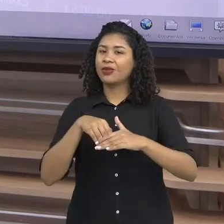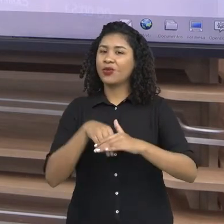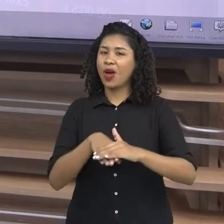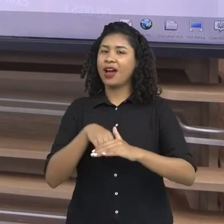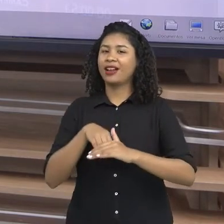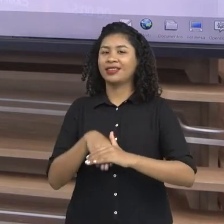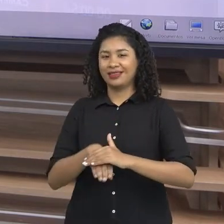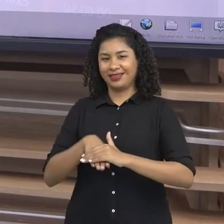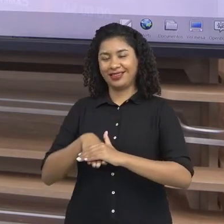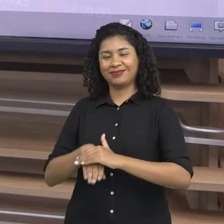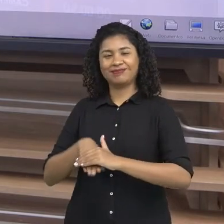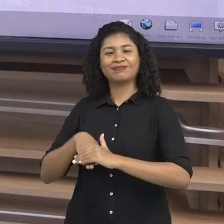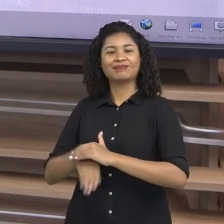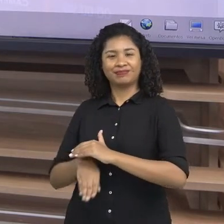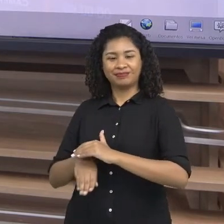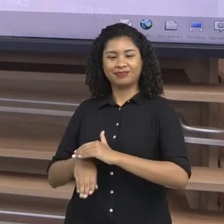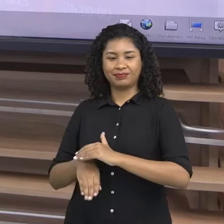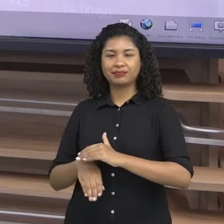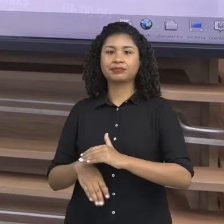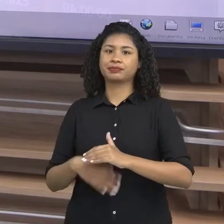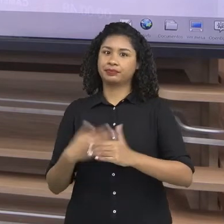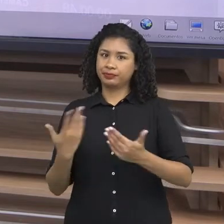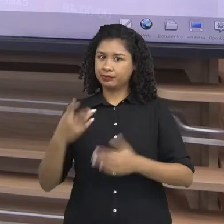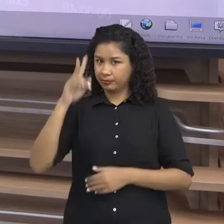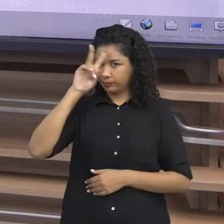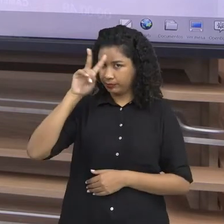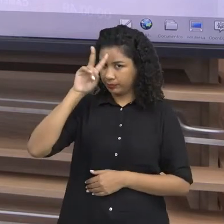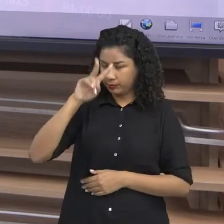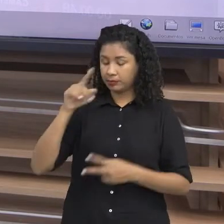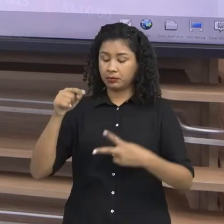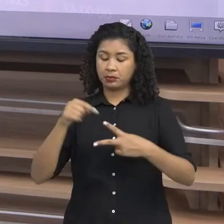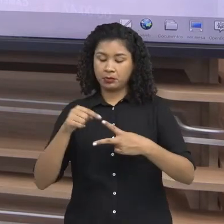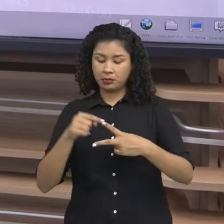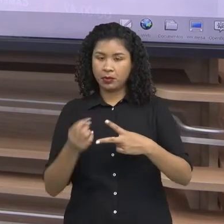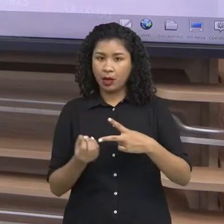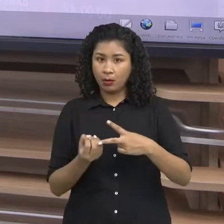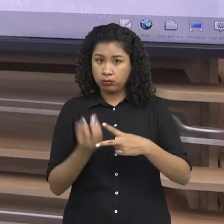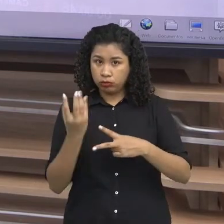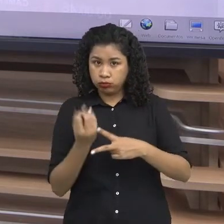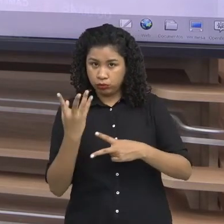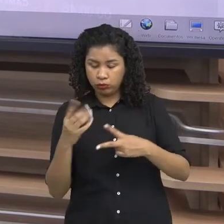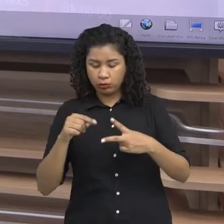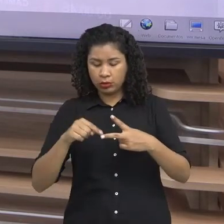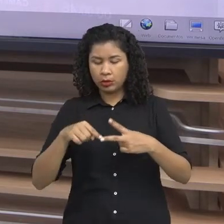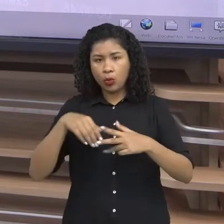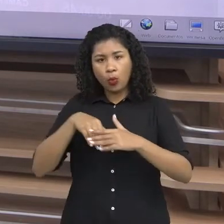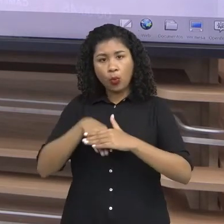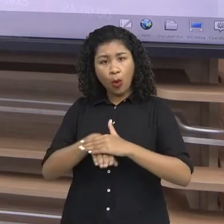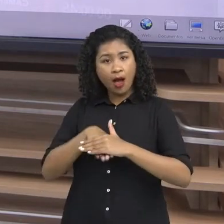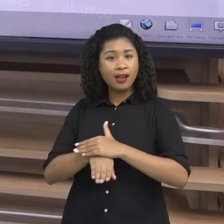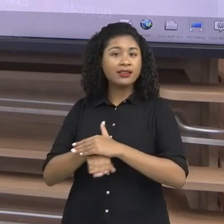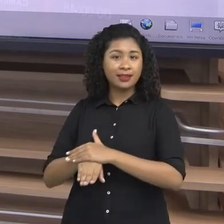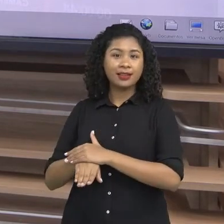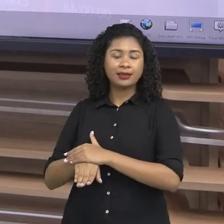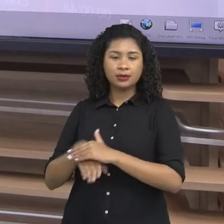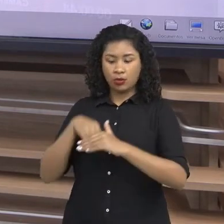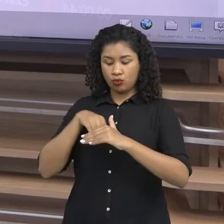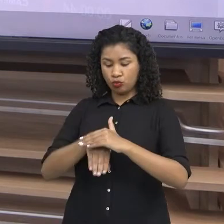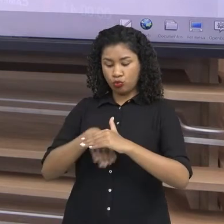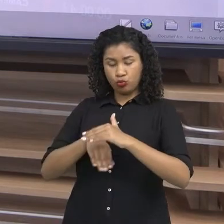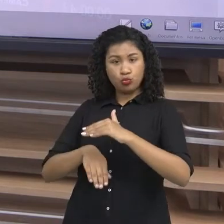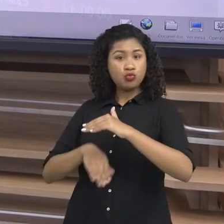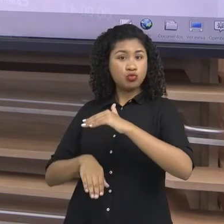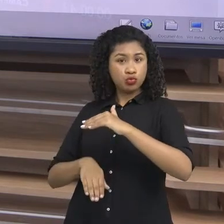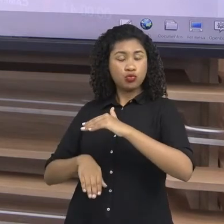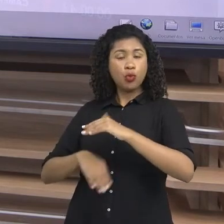armazenar somente. Ela é produzida no hipotálamo, armazenada na neurohipófise, e aí os hormônios que são armazenados